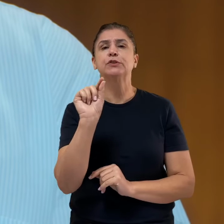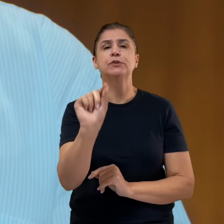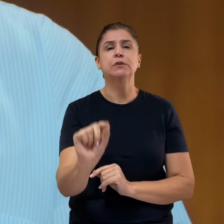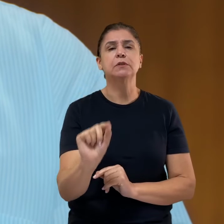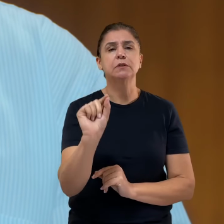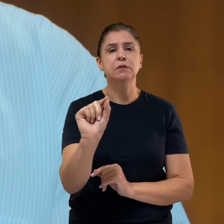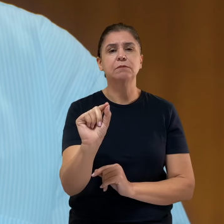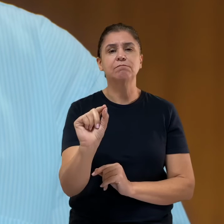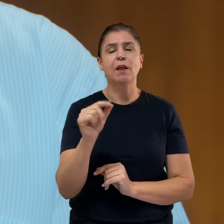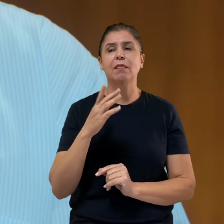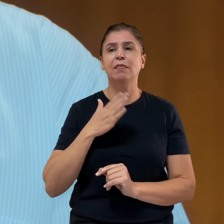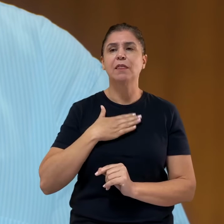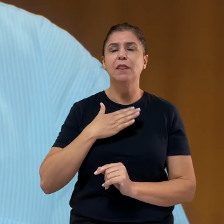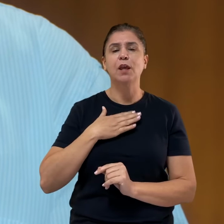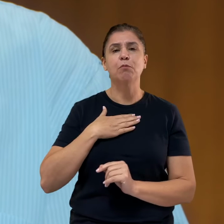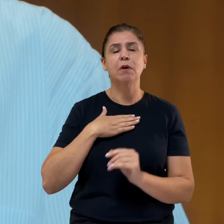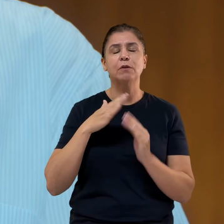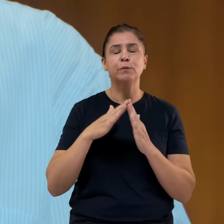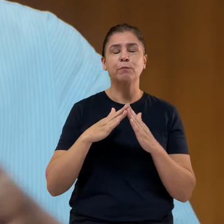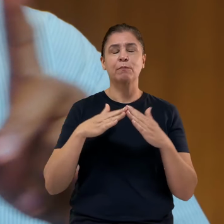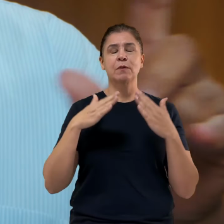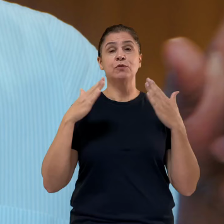tem uma dimensão